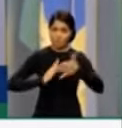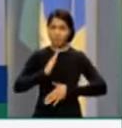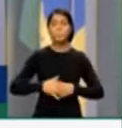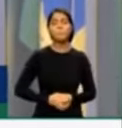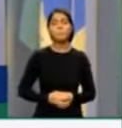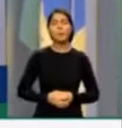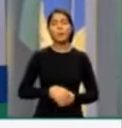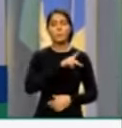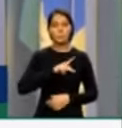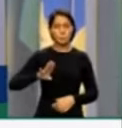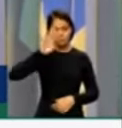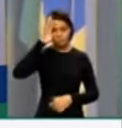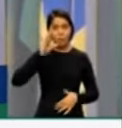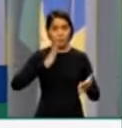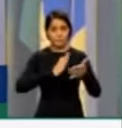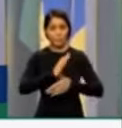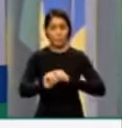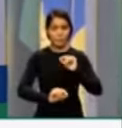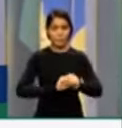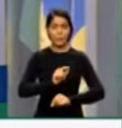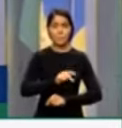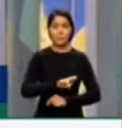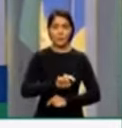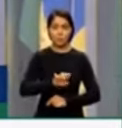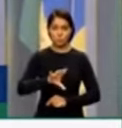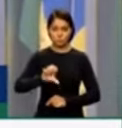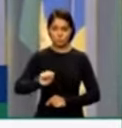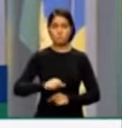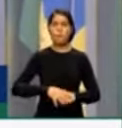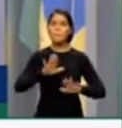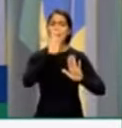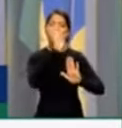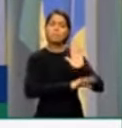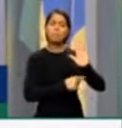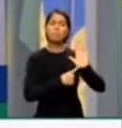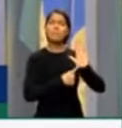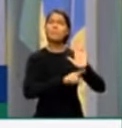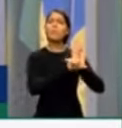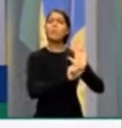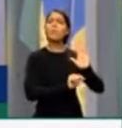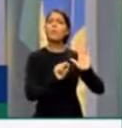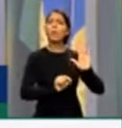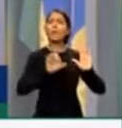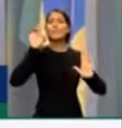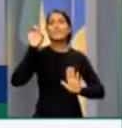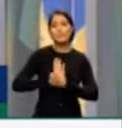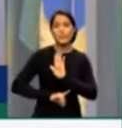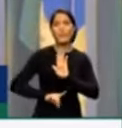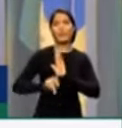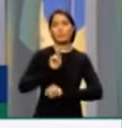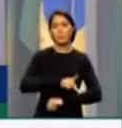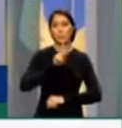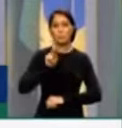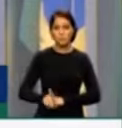questão de precatórios do governo federal e no texto dessa lei estava garantido direito aos professores brasileiros